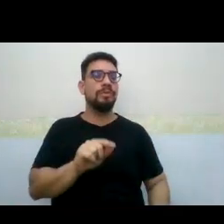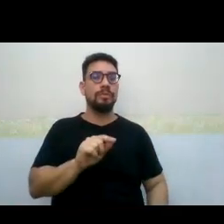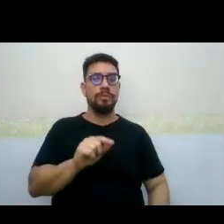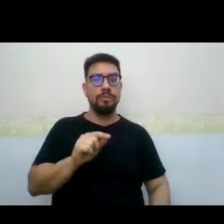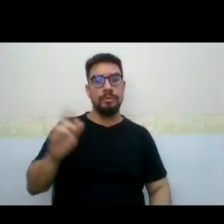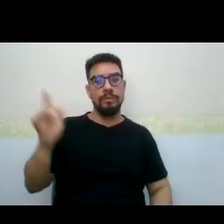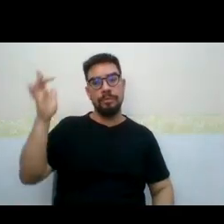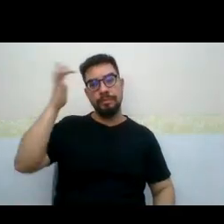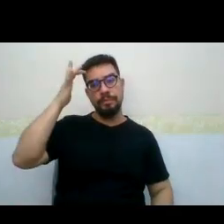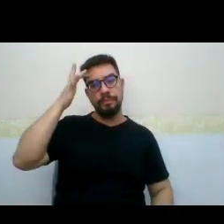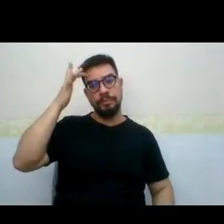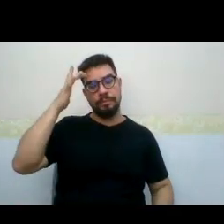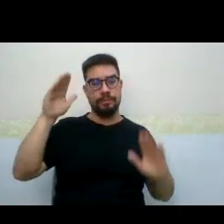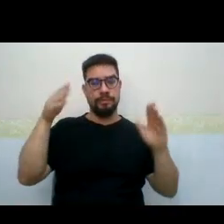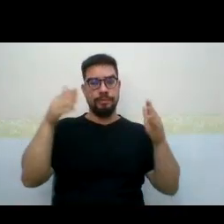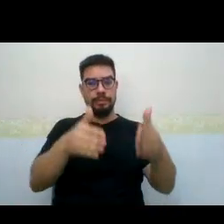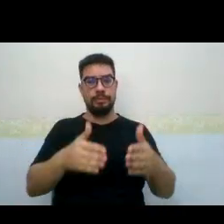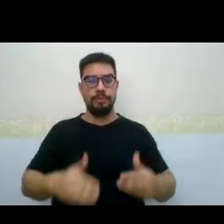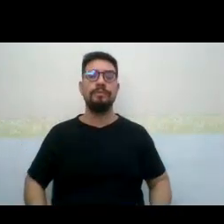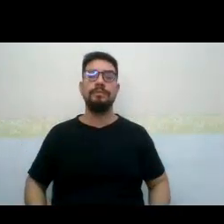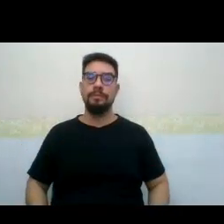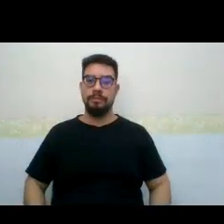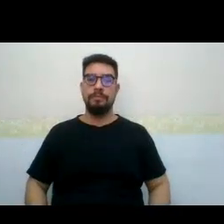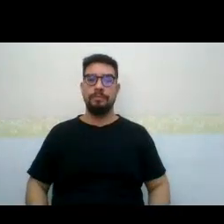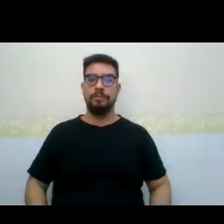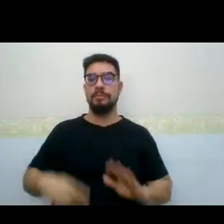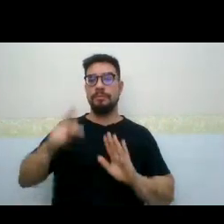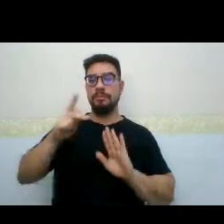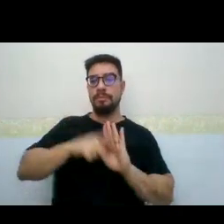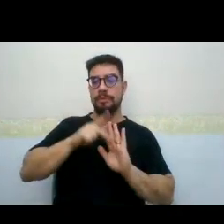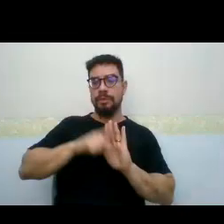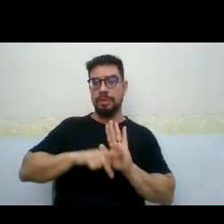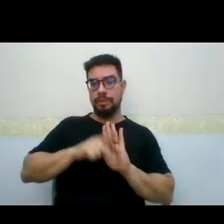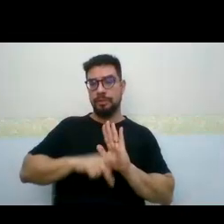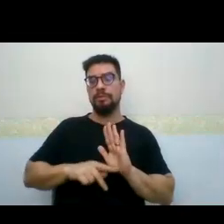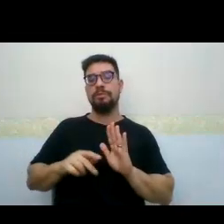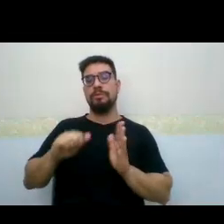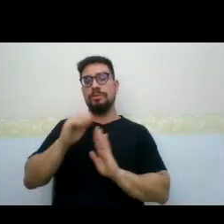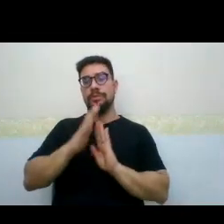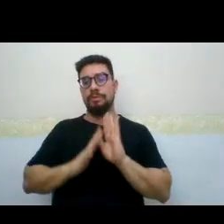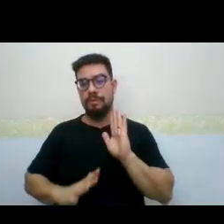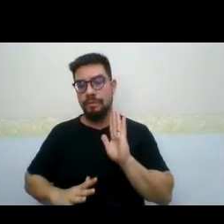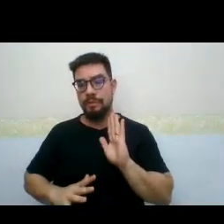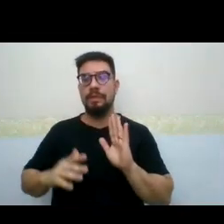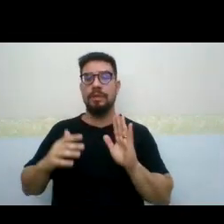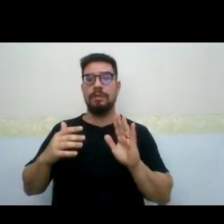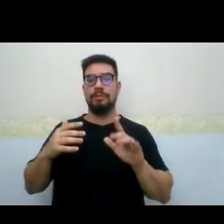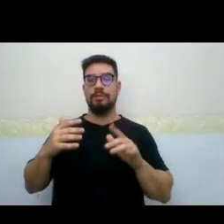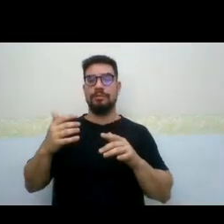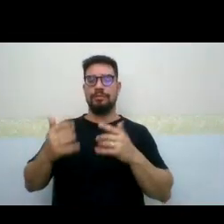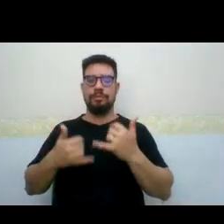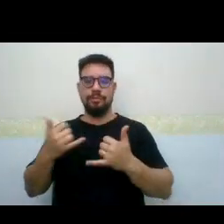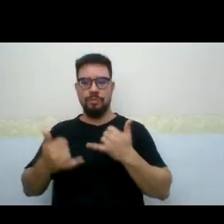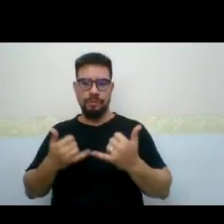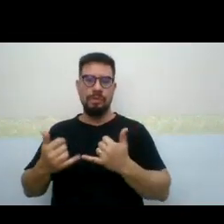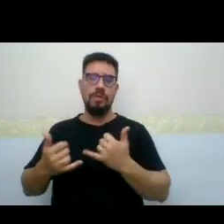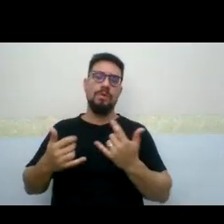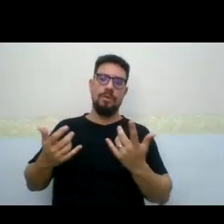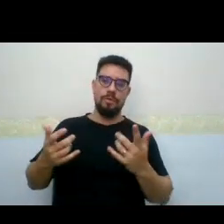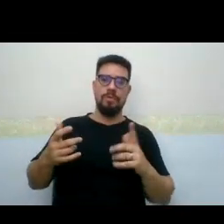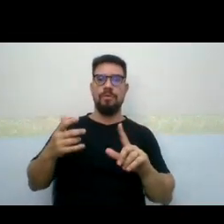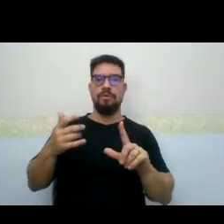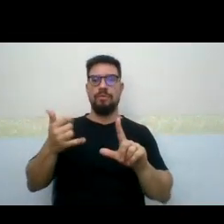intelectualmente concentrado. Projetos de atividades lúdicas como esse daqui, conheço